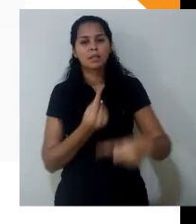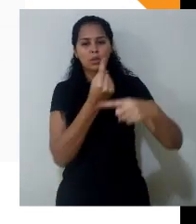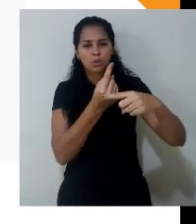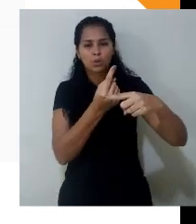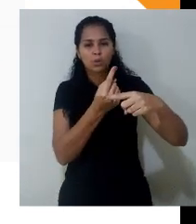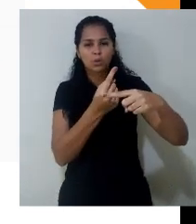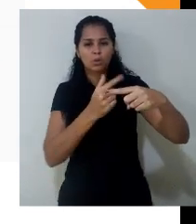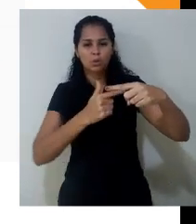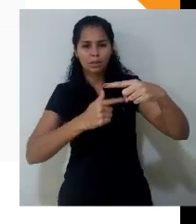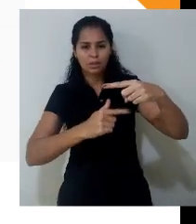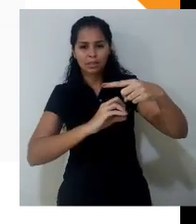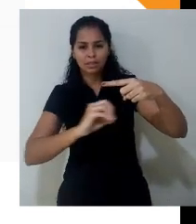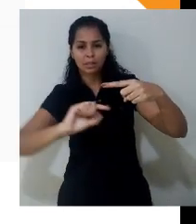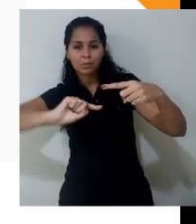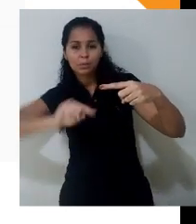sobre 700 mil.